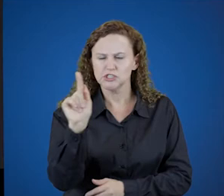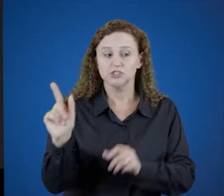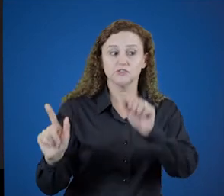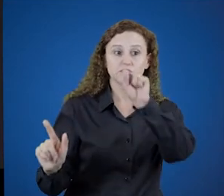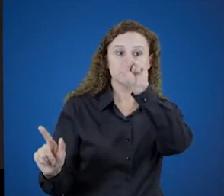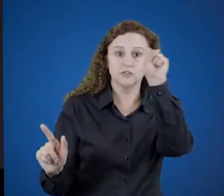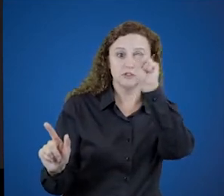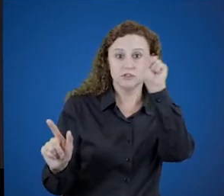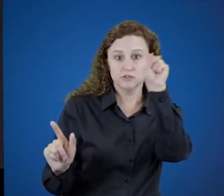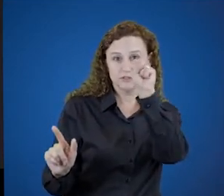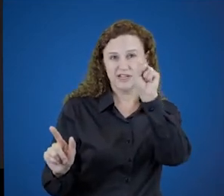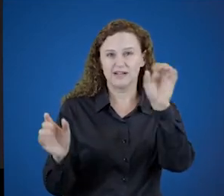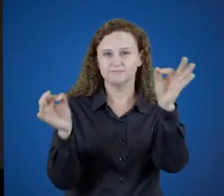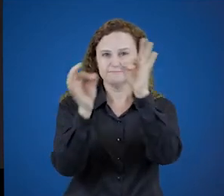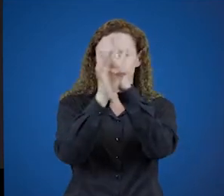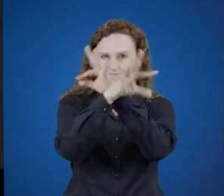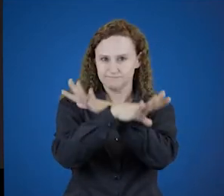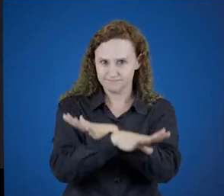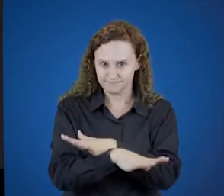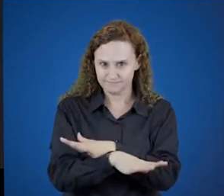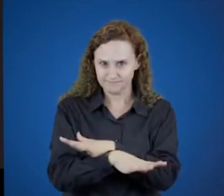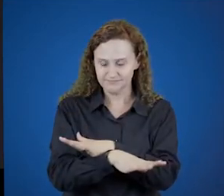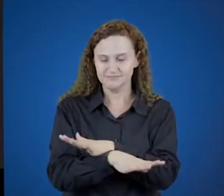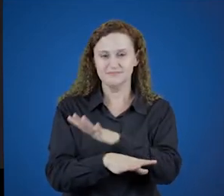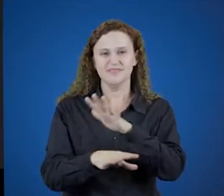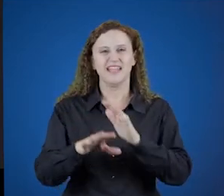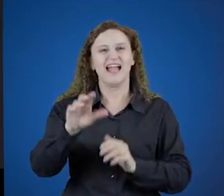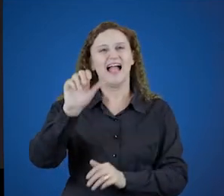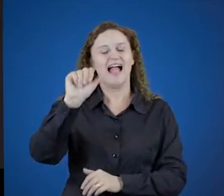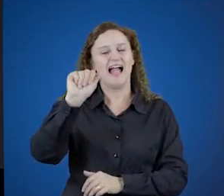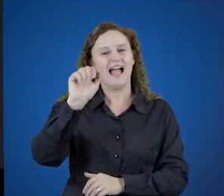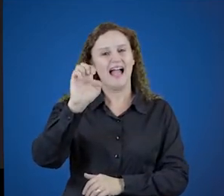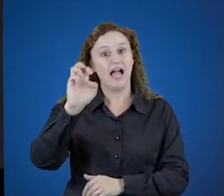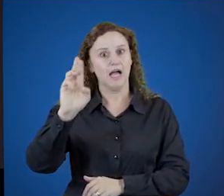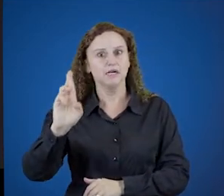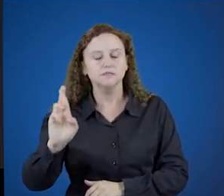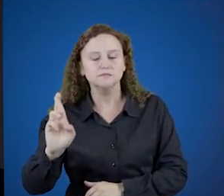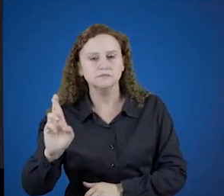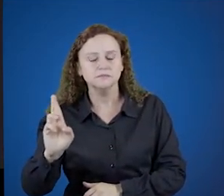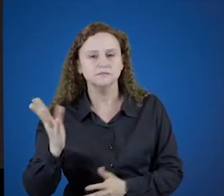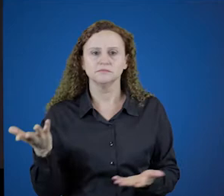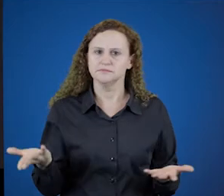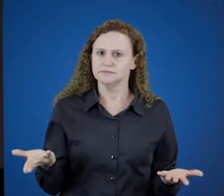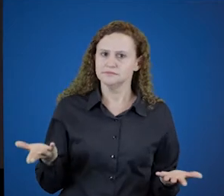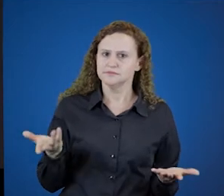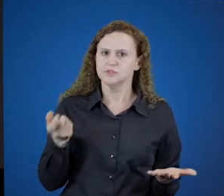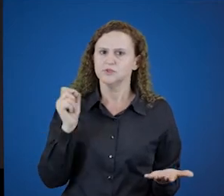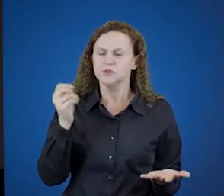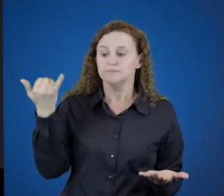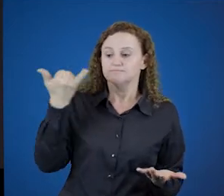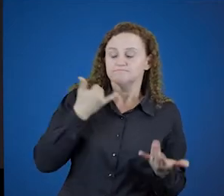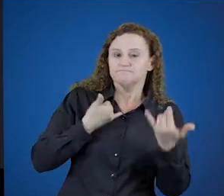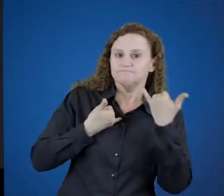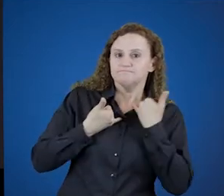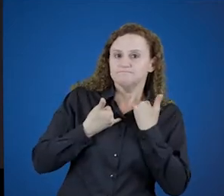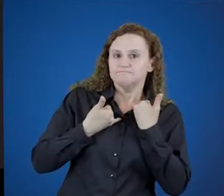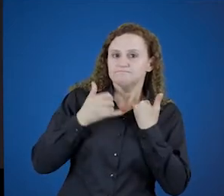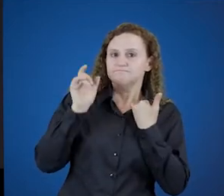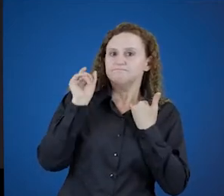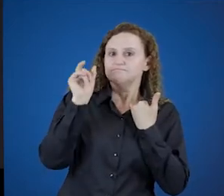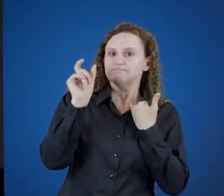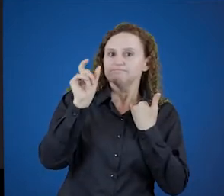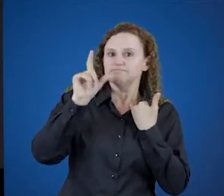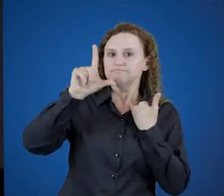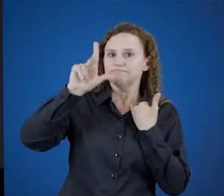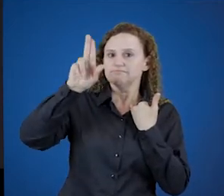singular terminado em ai Alckmin forma que a palavra